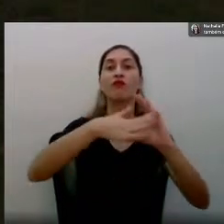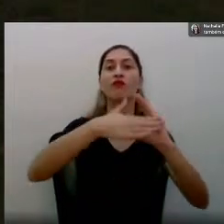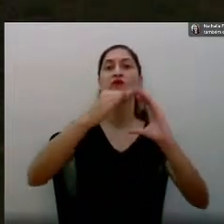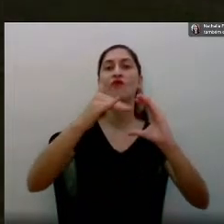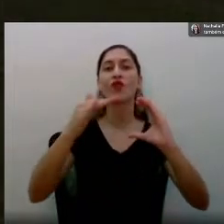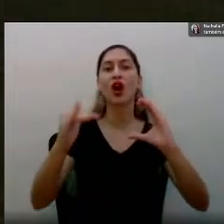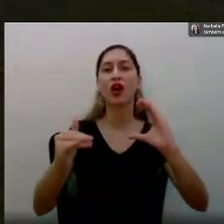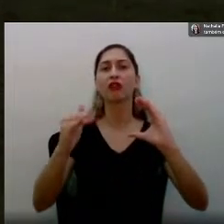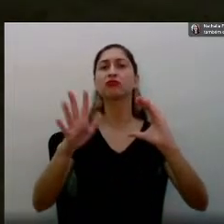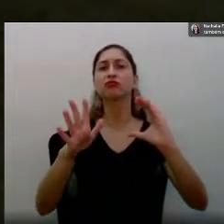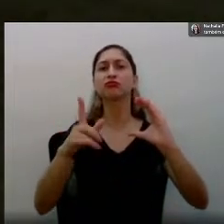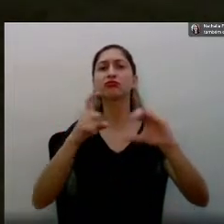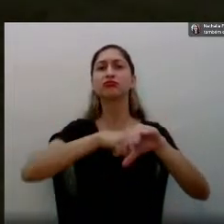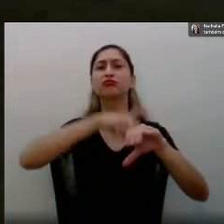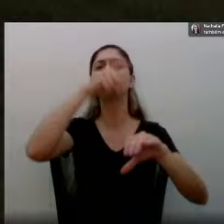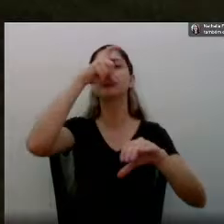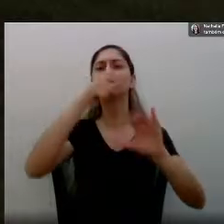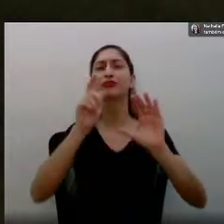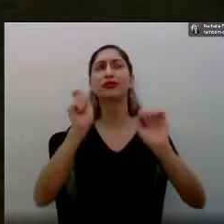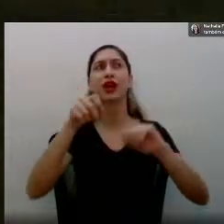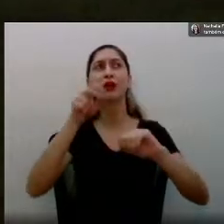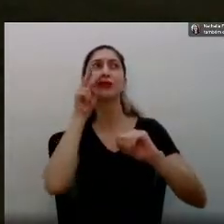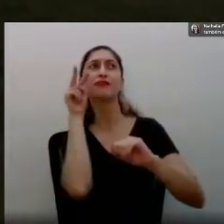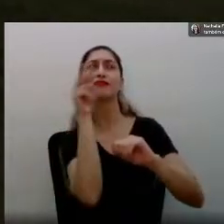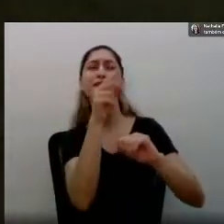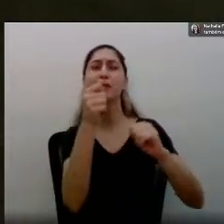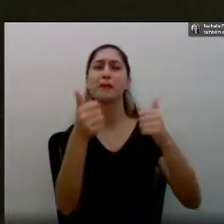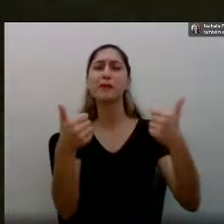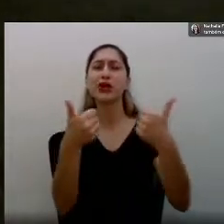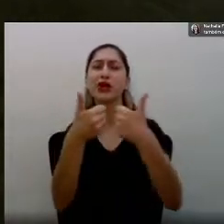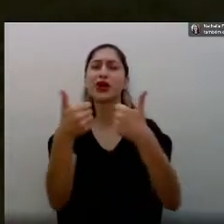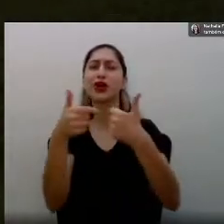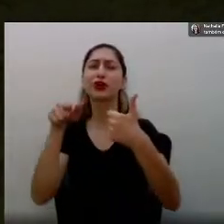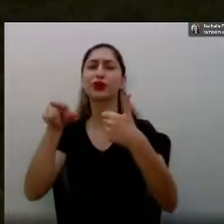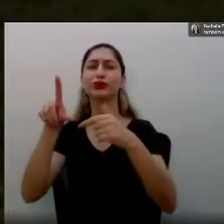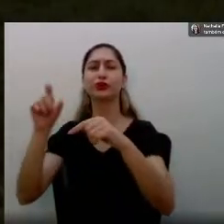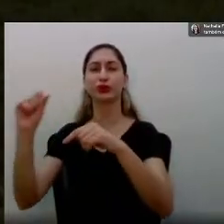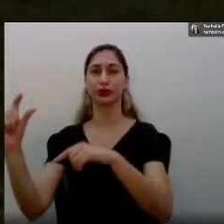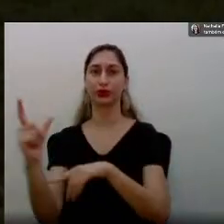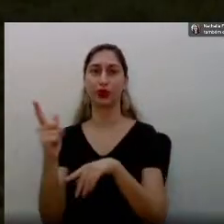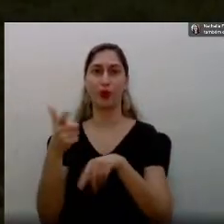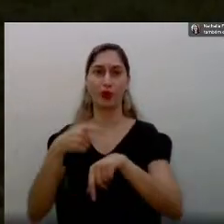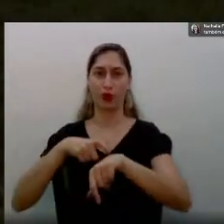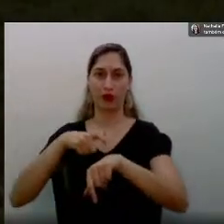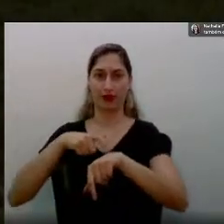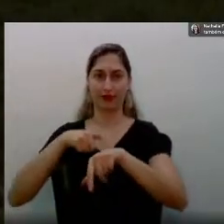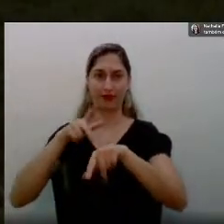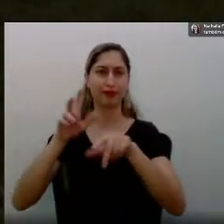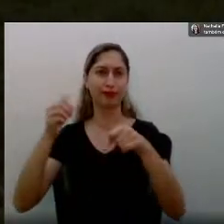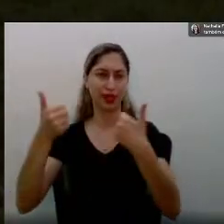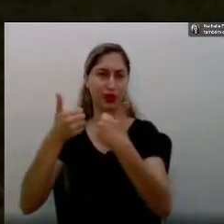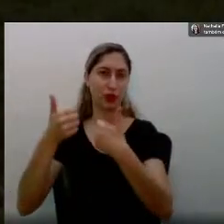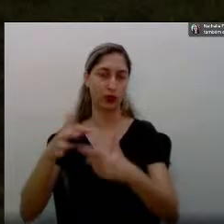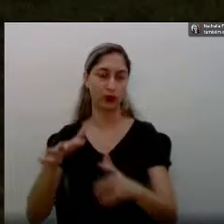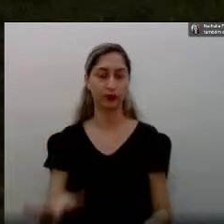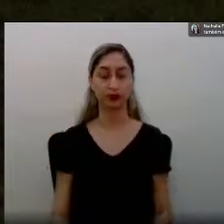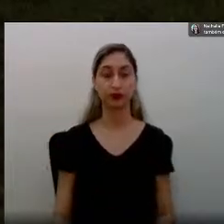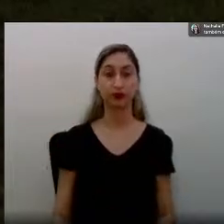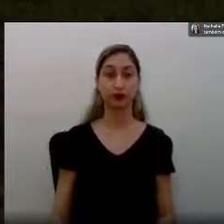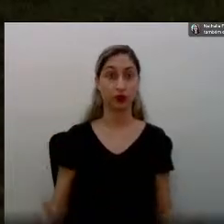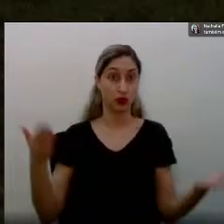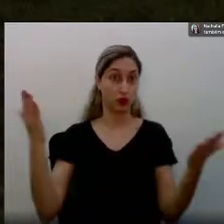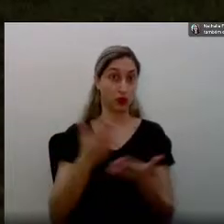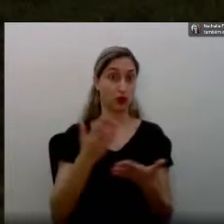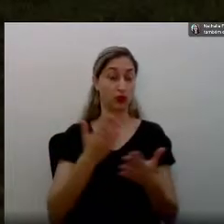Beleza então ó é é isso que a gente vai ter para observar no céu de interessante de hoje para amanhã